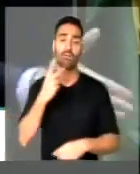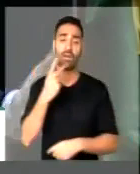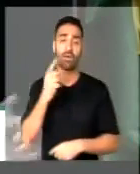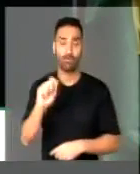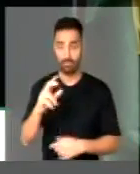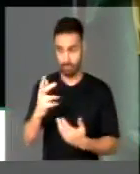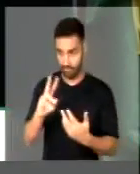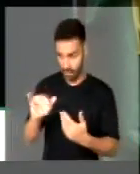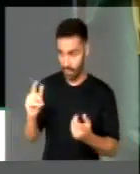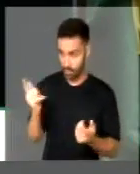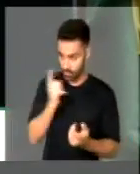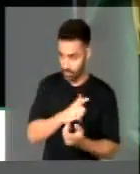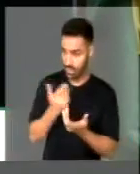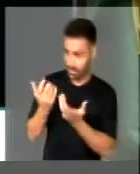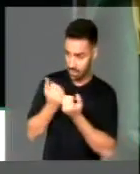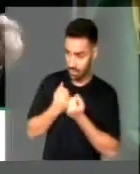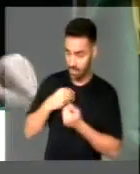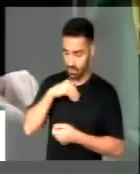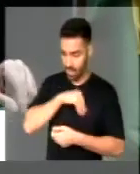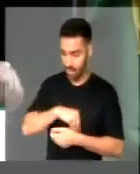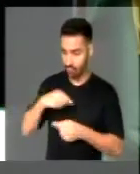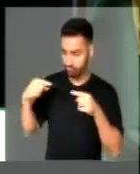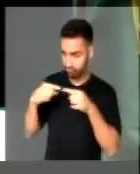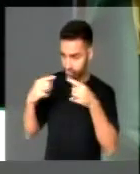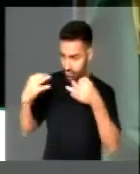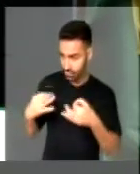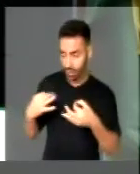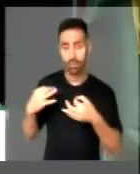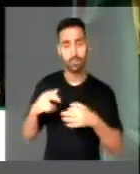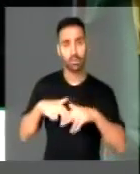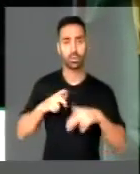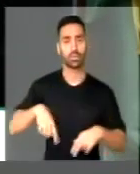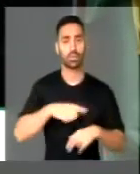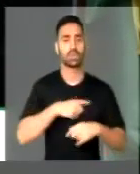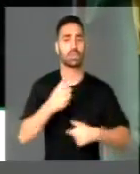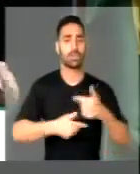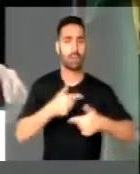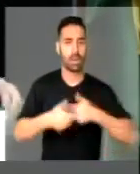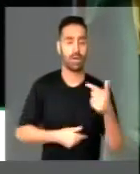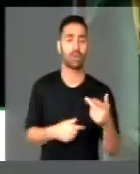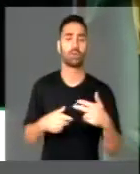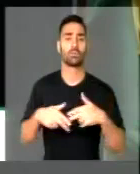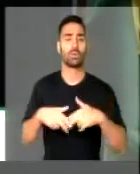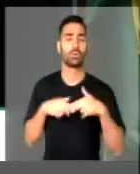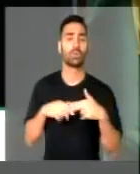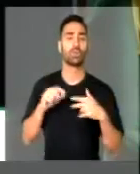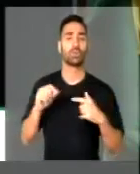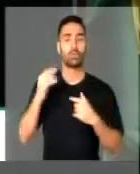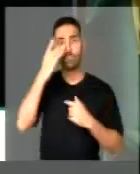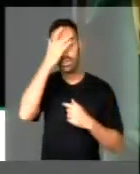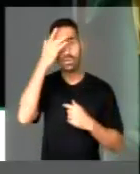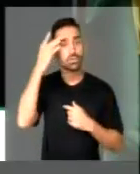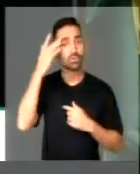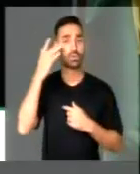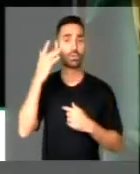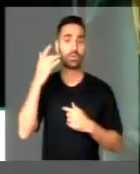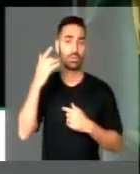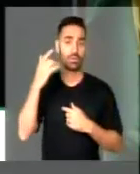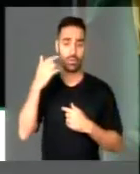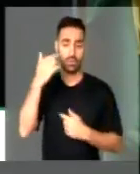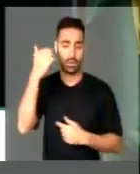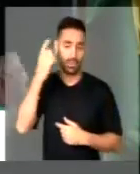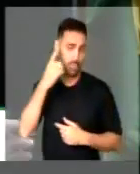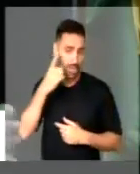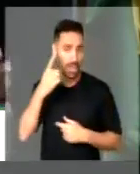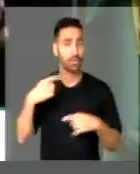receber o salário no dia certo, e é para isso que nós estamos trabalhando, e é para isso que o homem público tem que